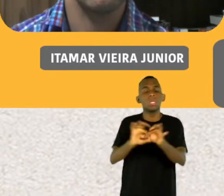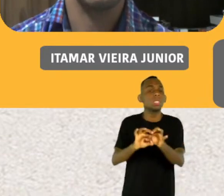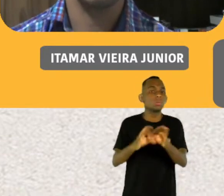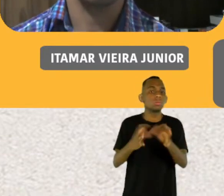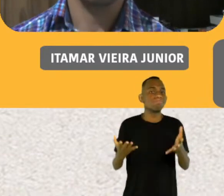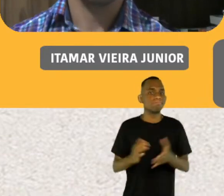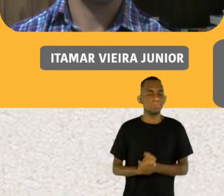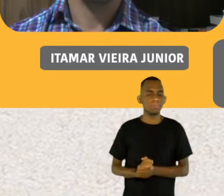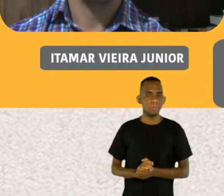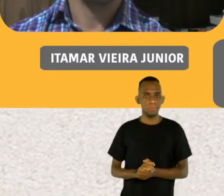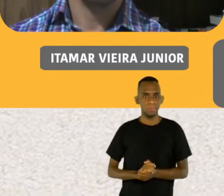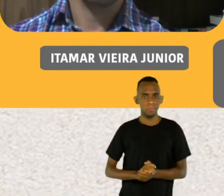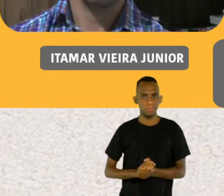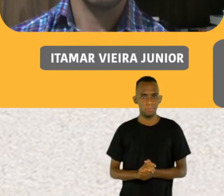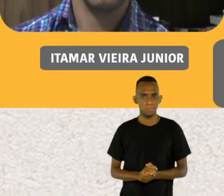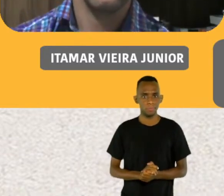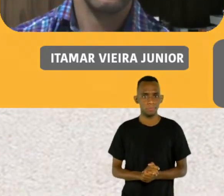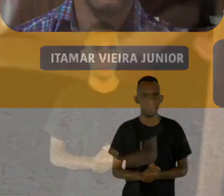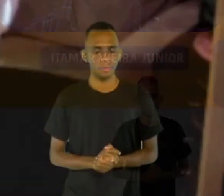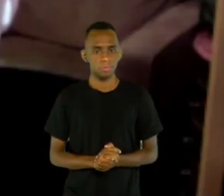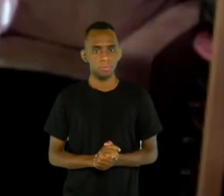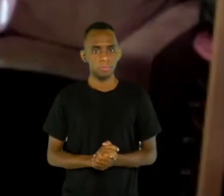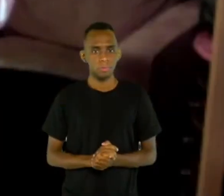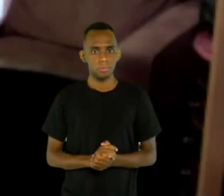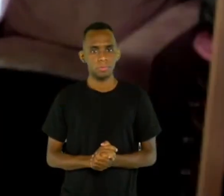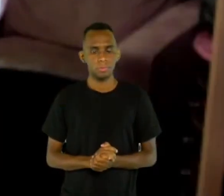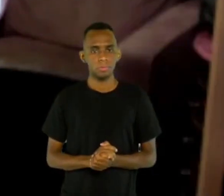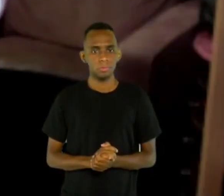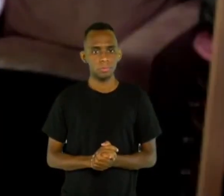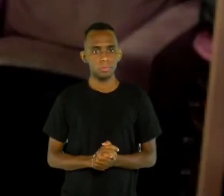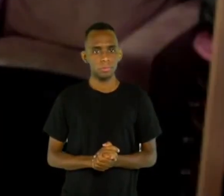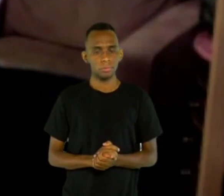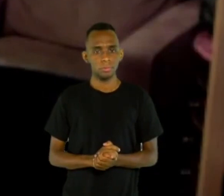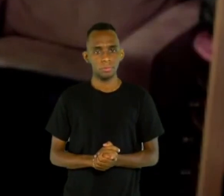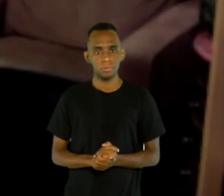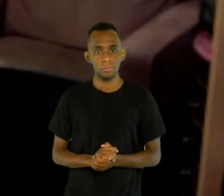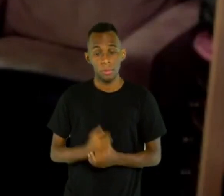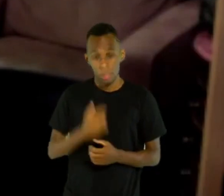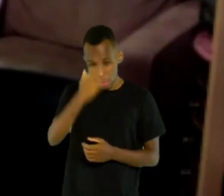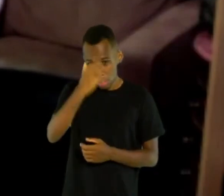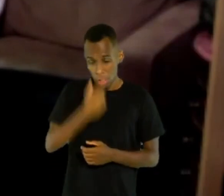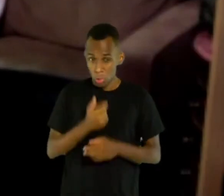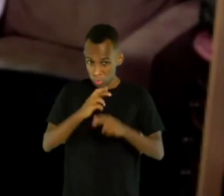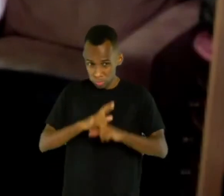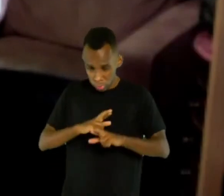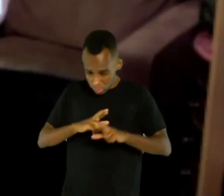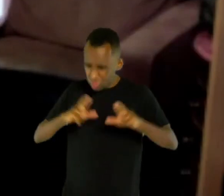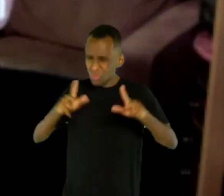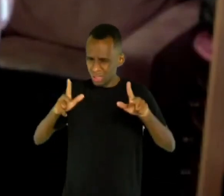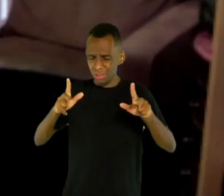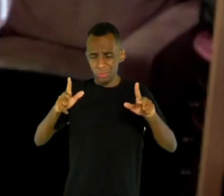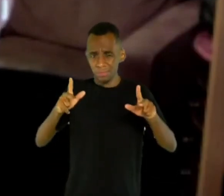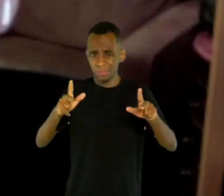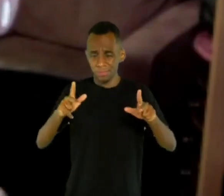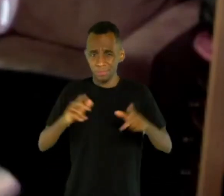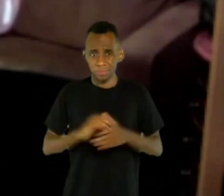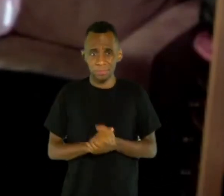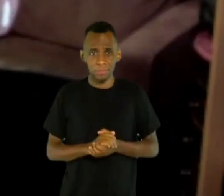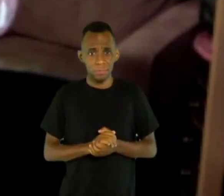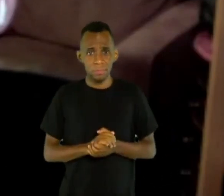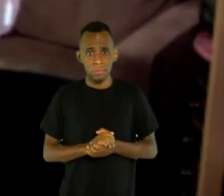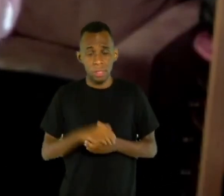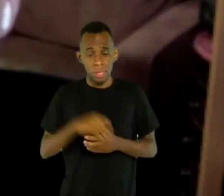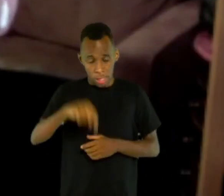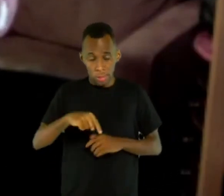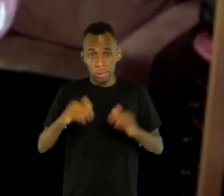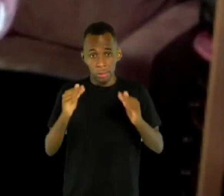Afonso, eu sou um caso diferente, né? Aqui em casa nós